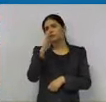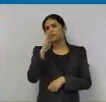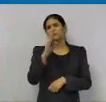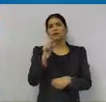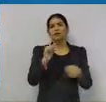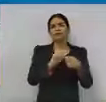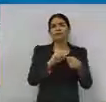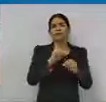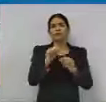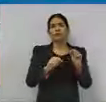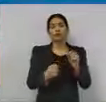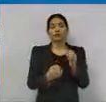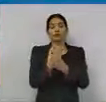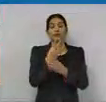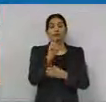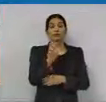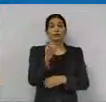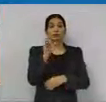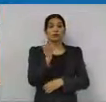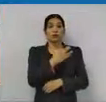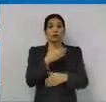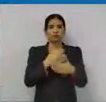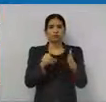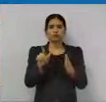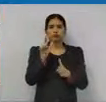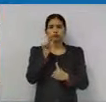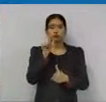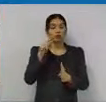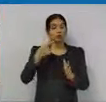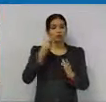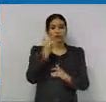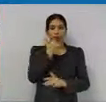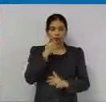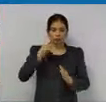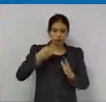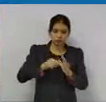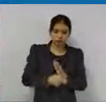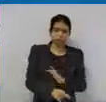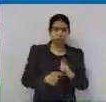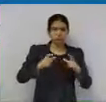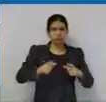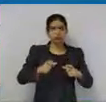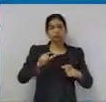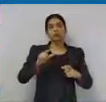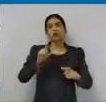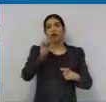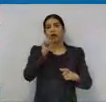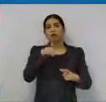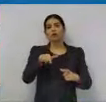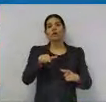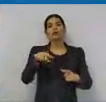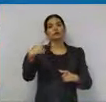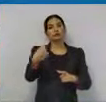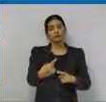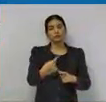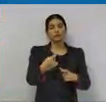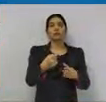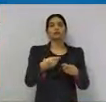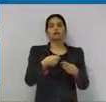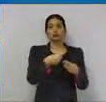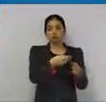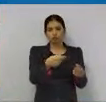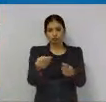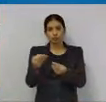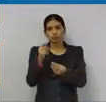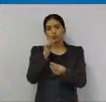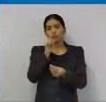de 5 novos poços profundos e as suas respectivas adutoras de distribuição. E